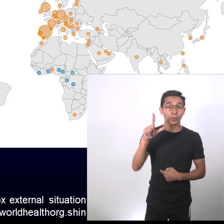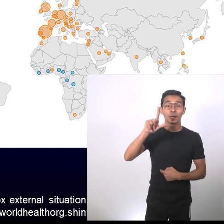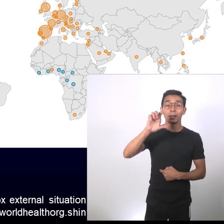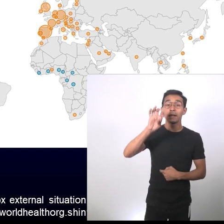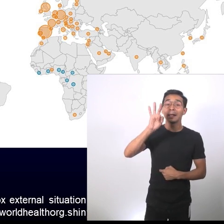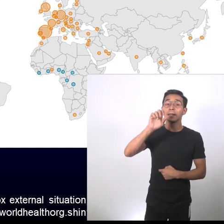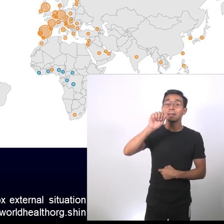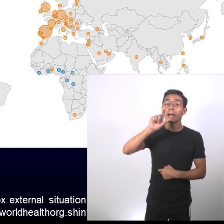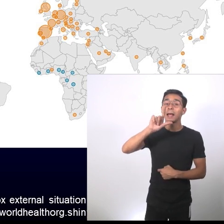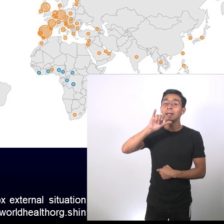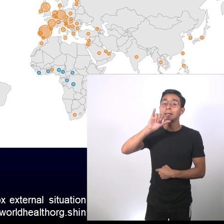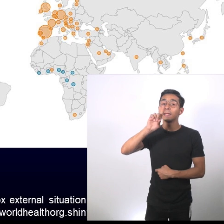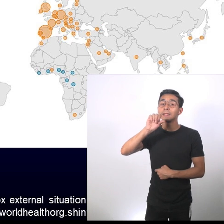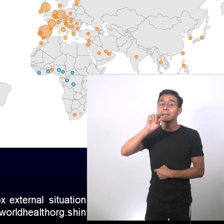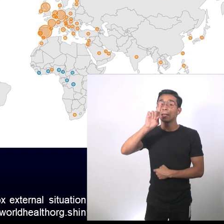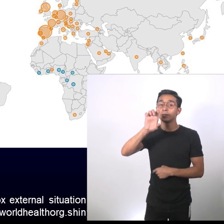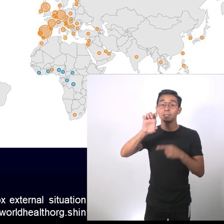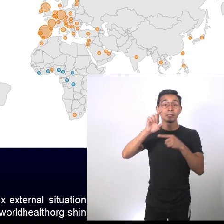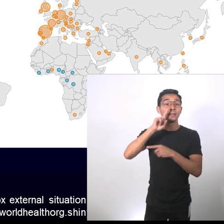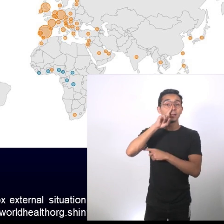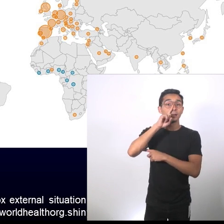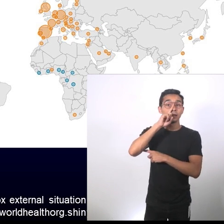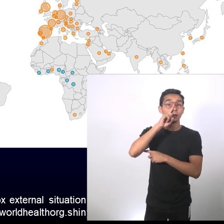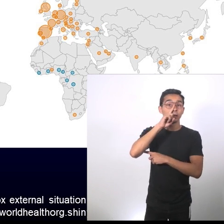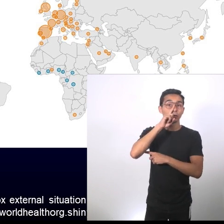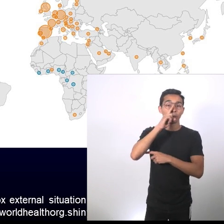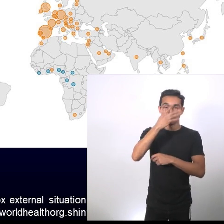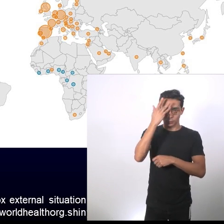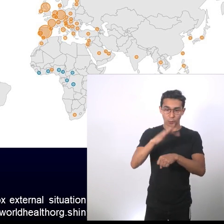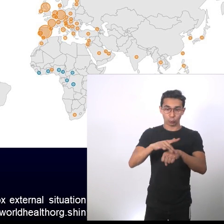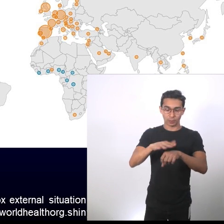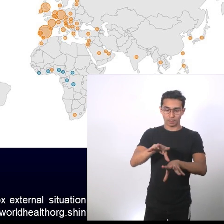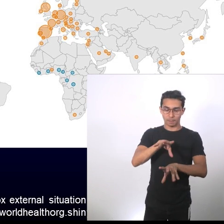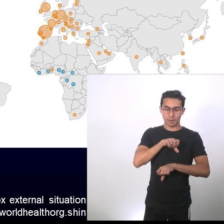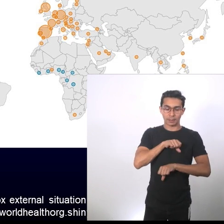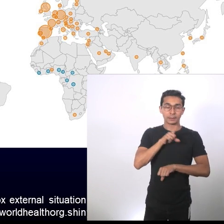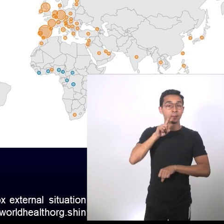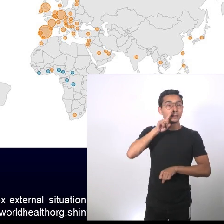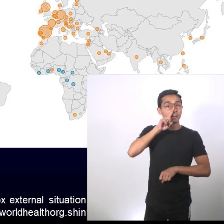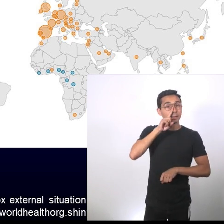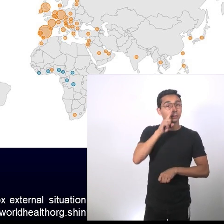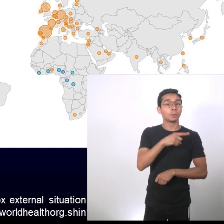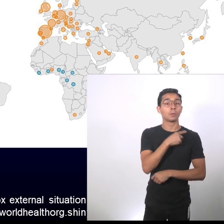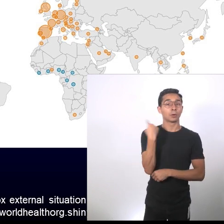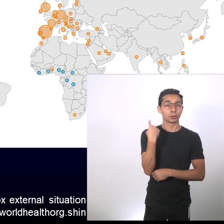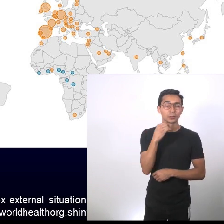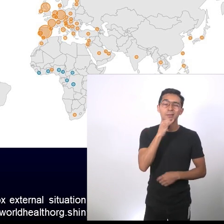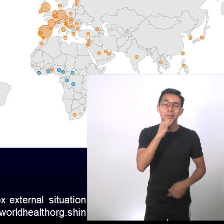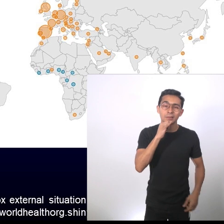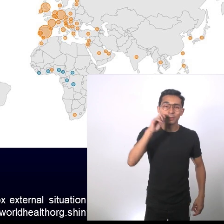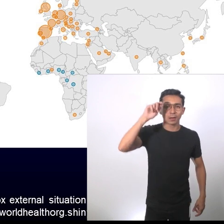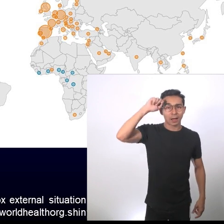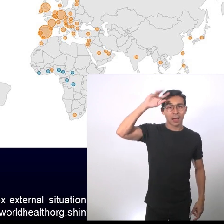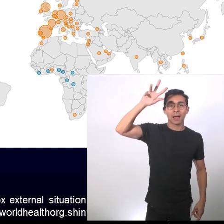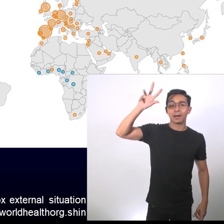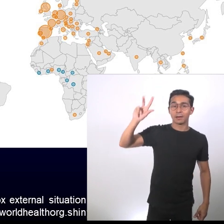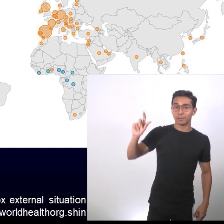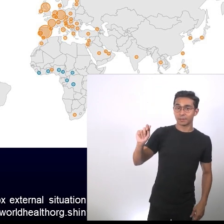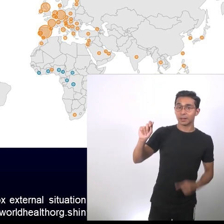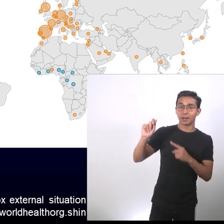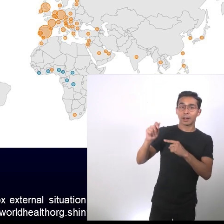o risco de morte entre os que são acometidos pela doença, a letalidade na África reportada,